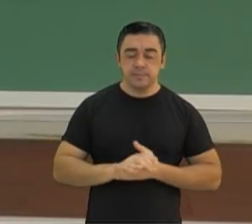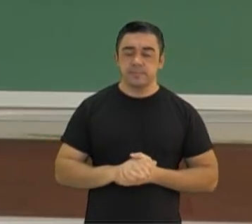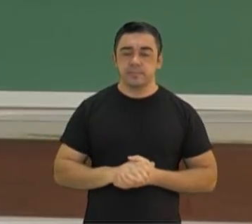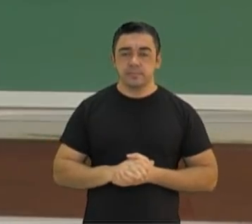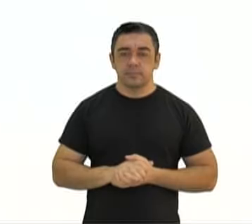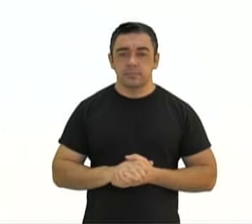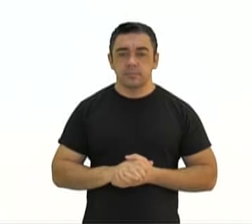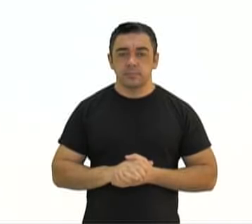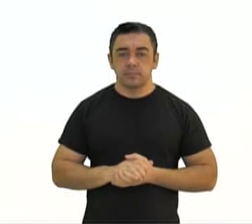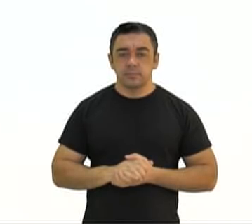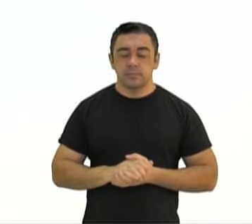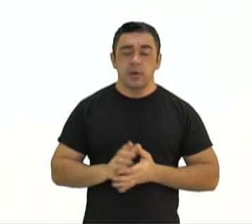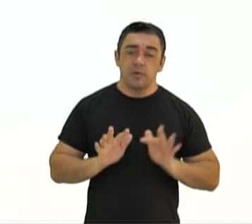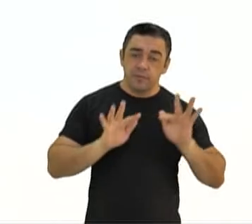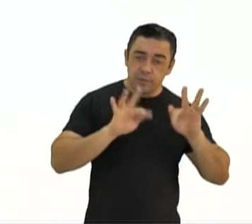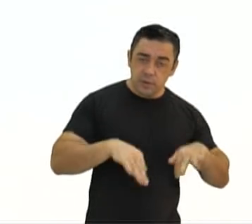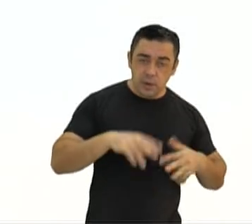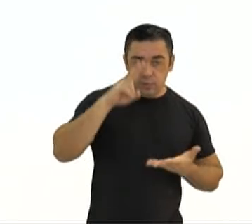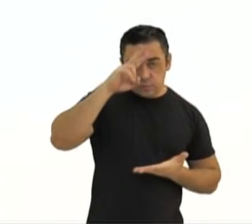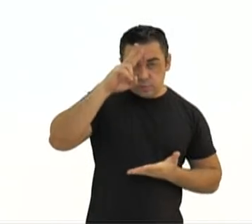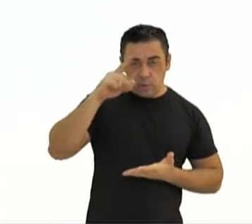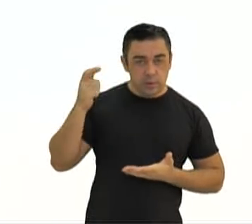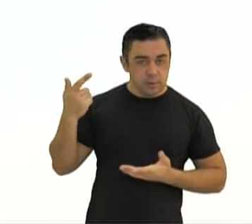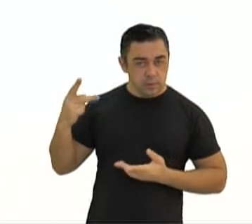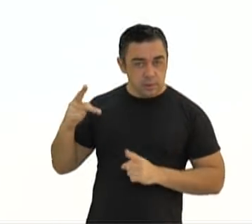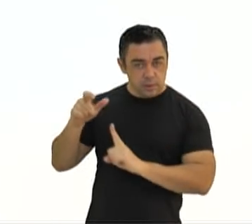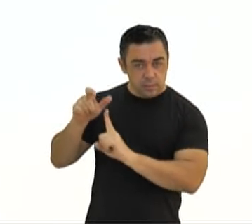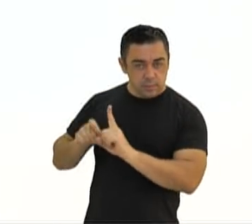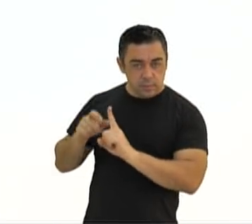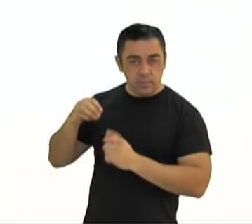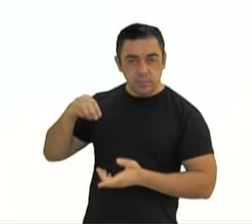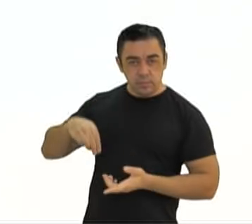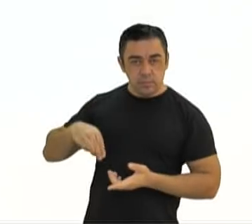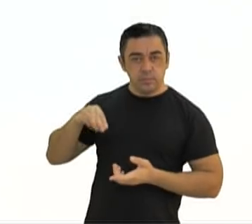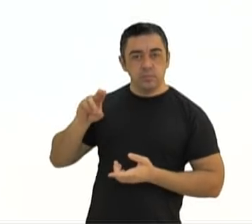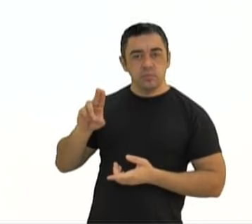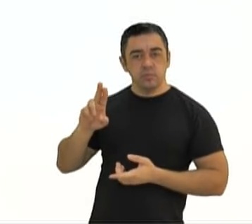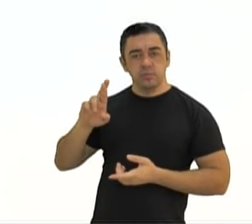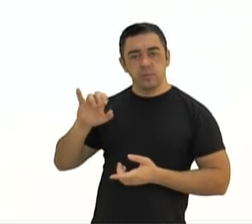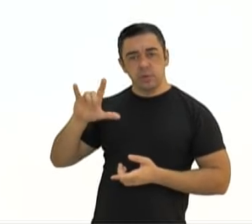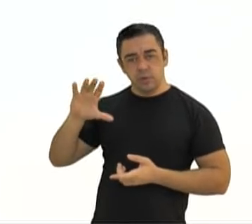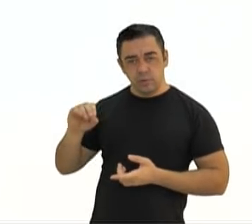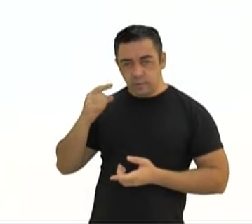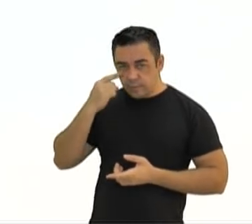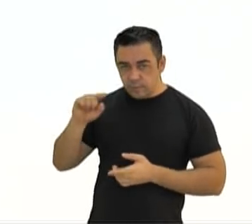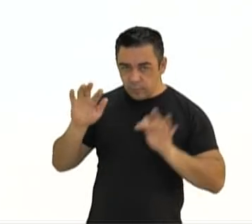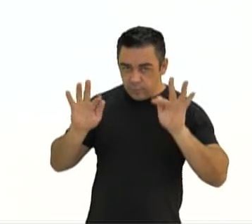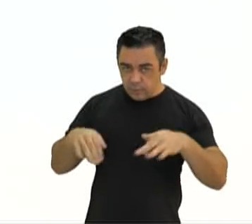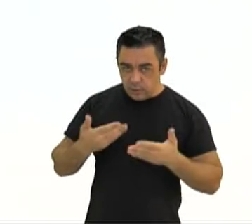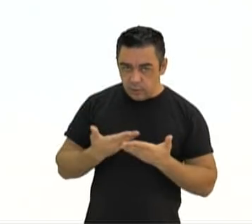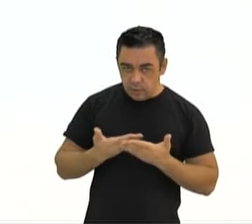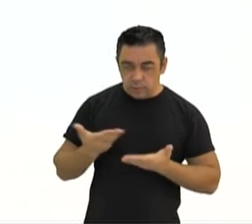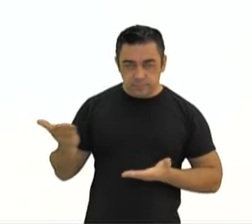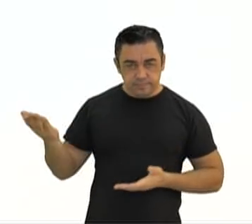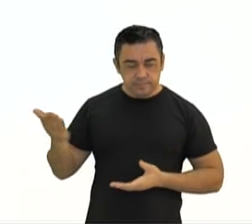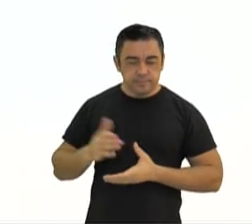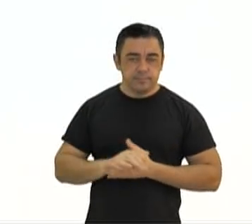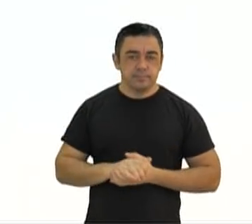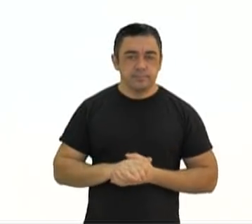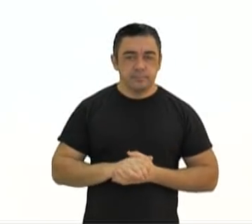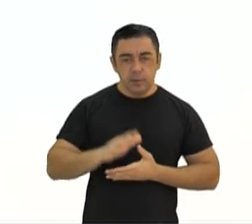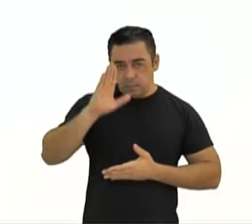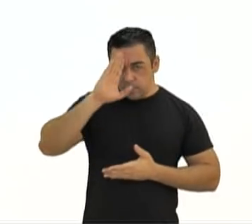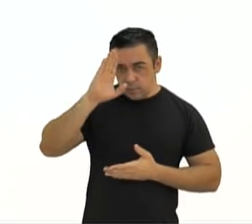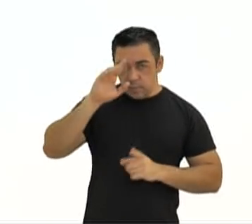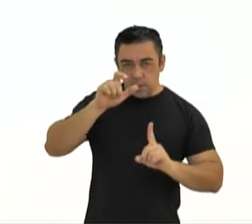hoje. O desfecho da história do Murilo, o que significa que nós vimos aí o final da história. Personagem principal